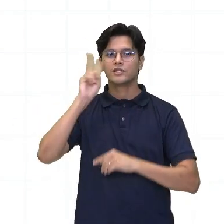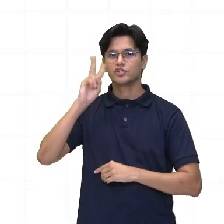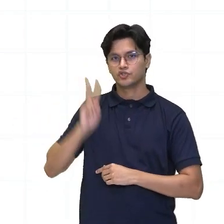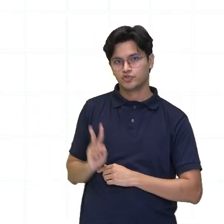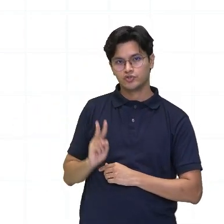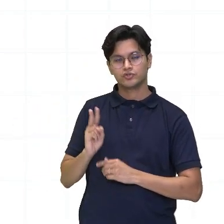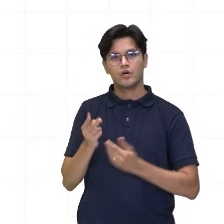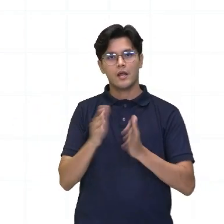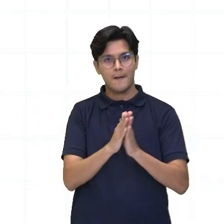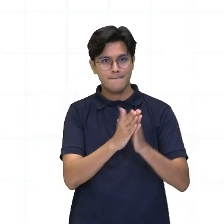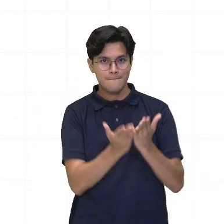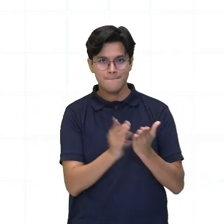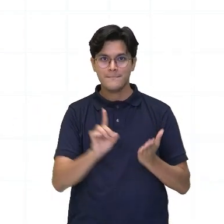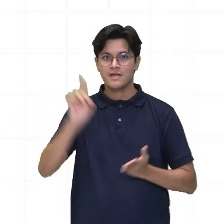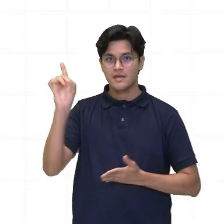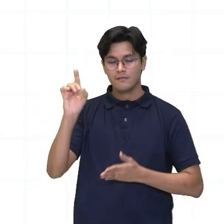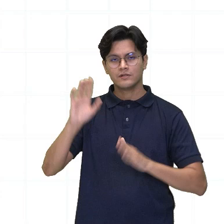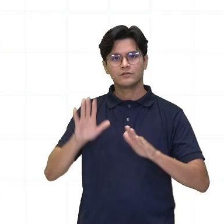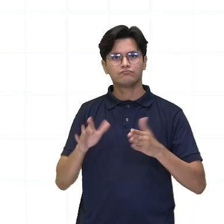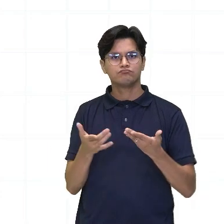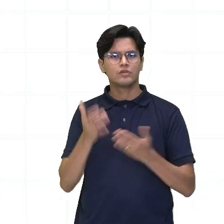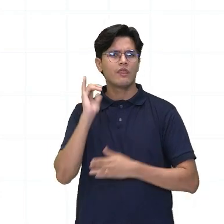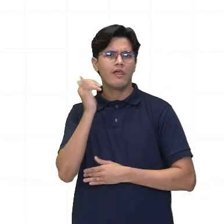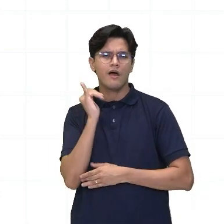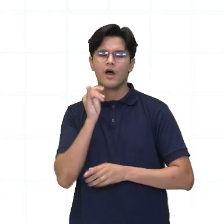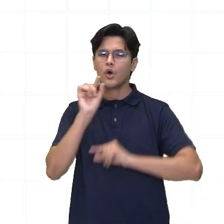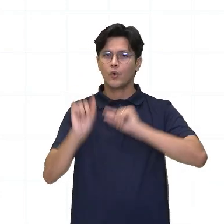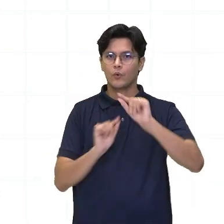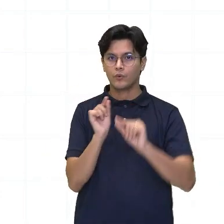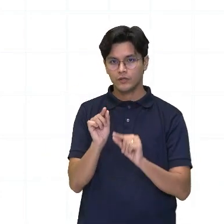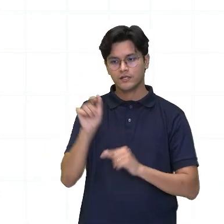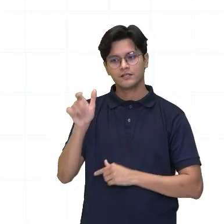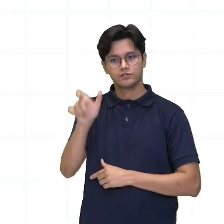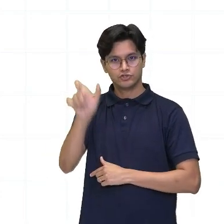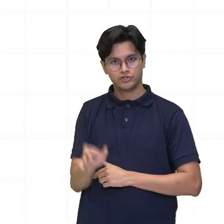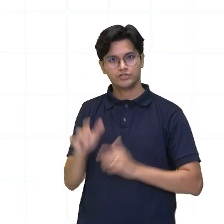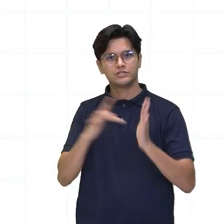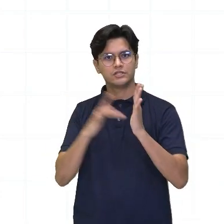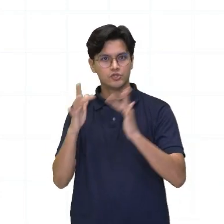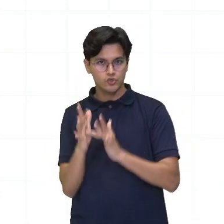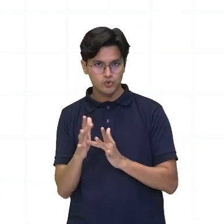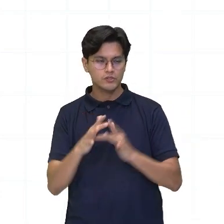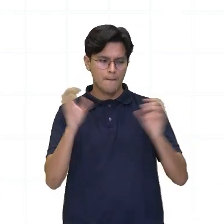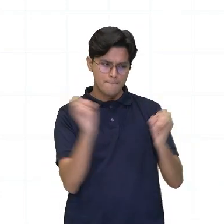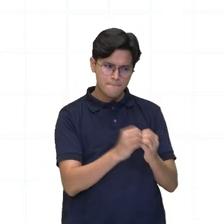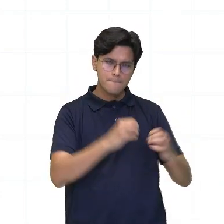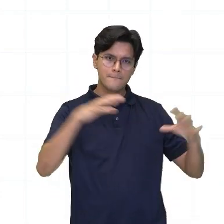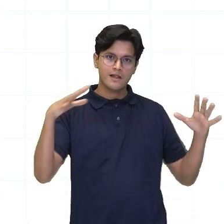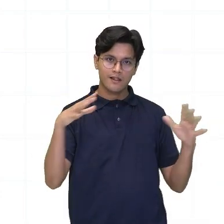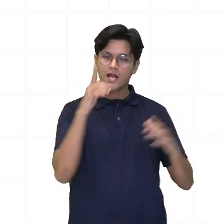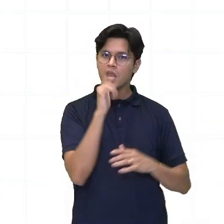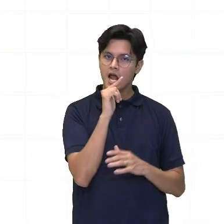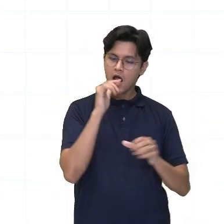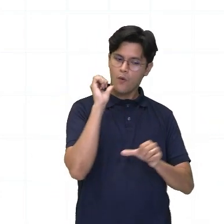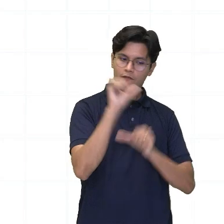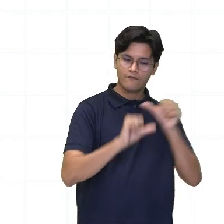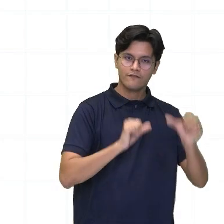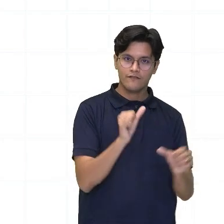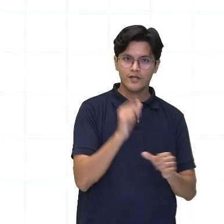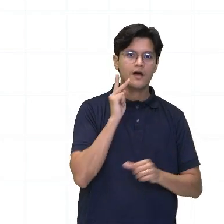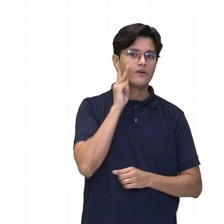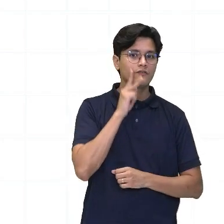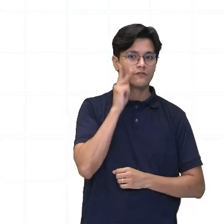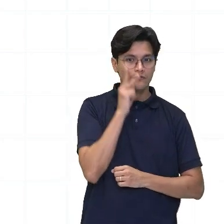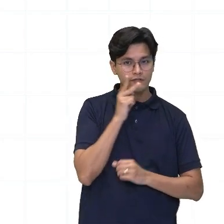Jesus, milagrosamente, ele converte água em vinho tinto, executada no estilo maneirista